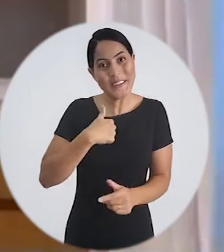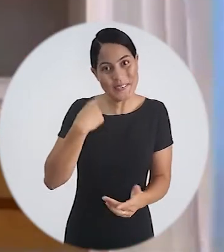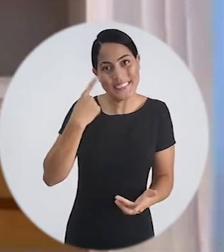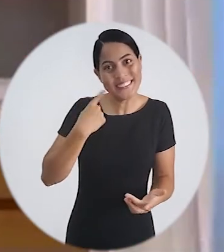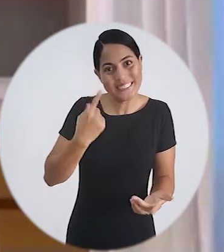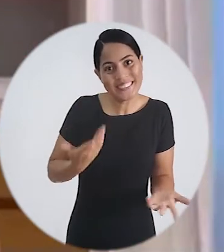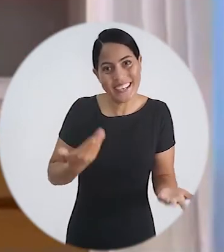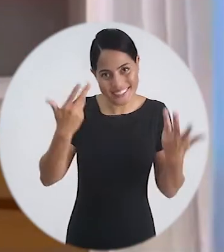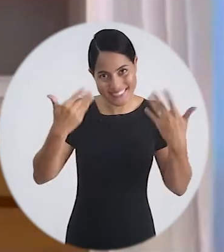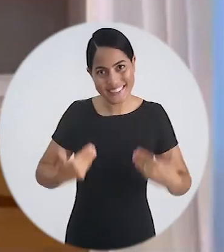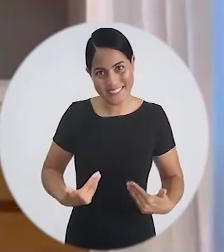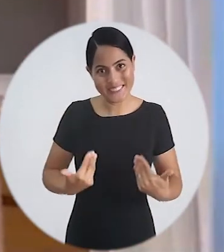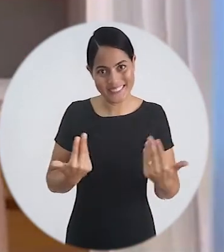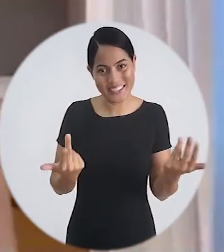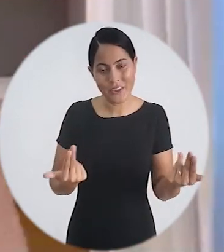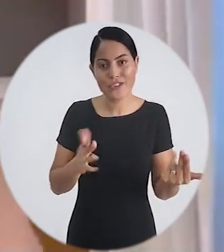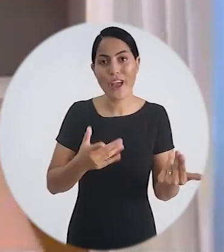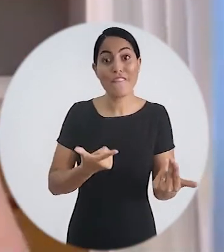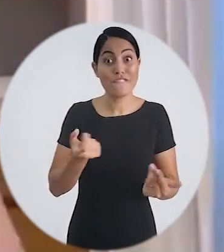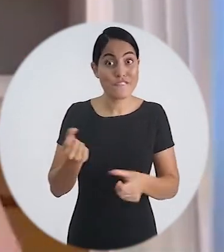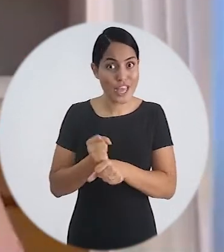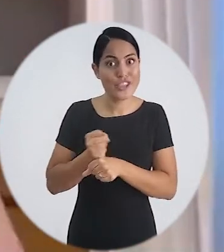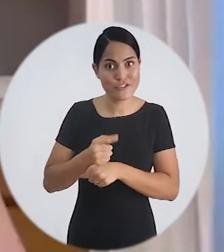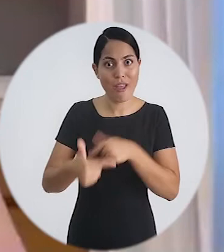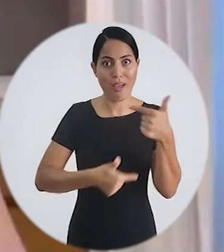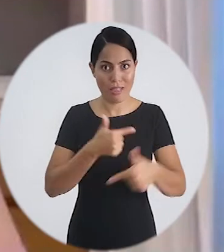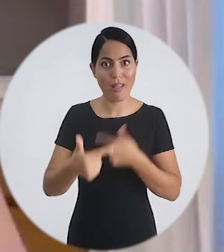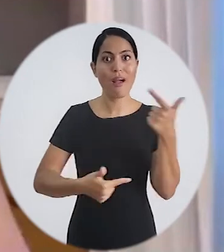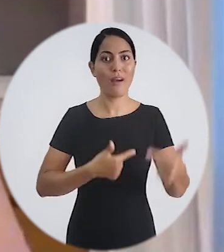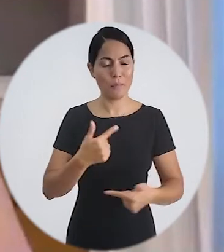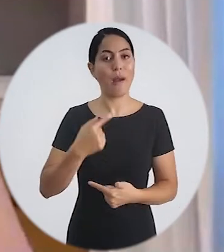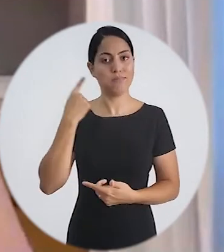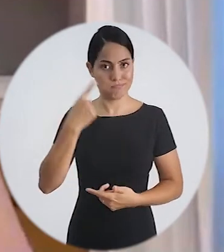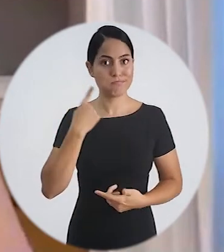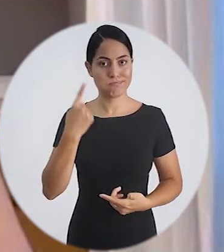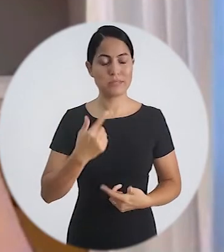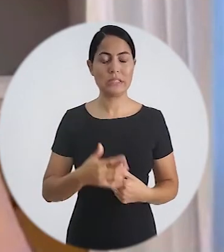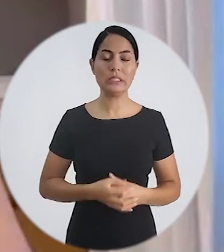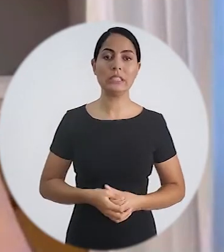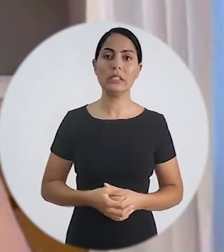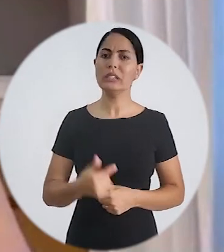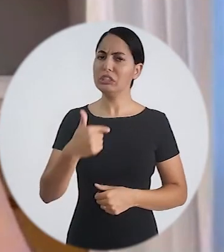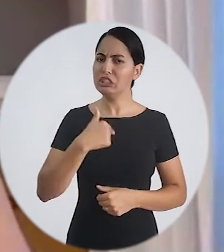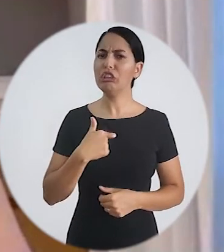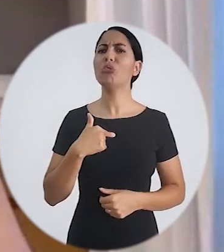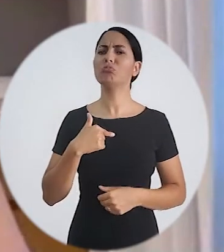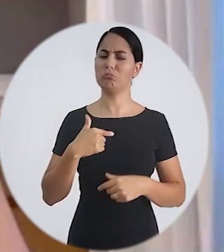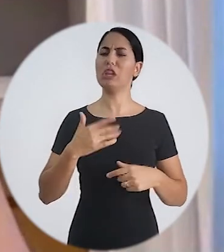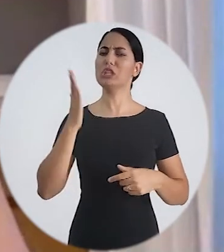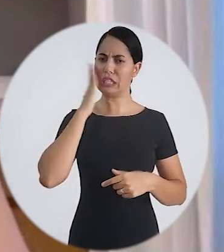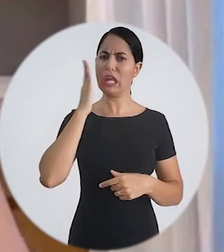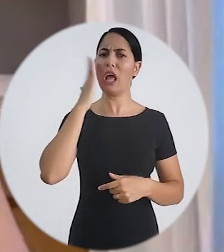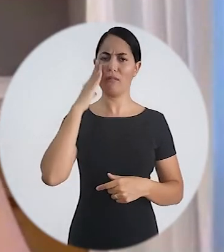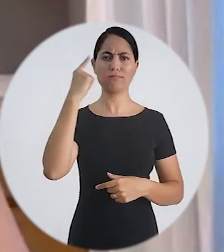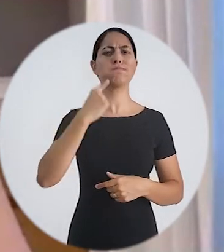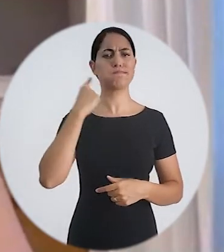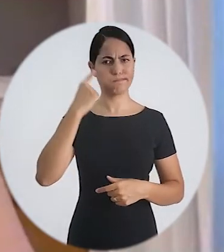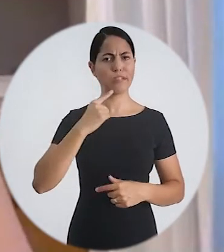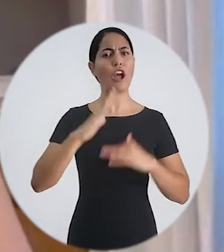sei, eu também sou advogada, né? Eu exerço a advocacia há 20 anos, e eu sempre considerei uma